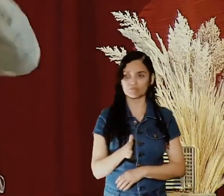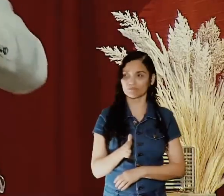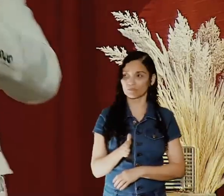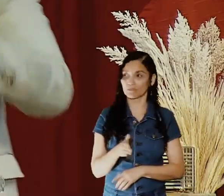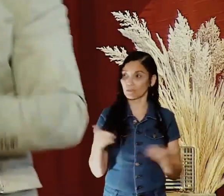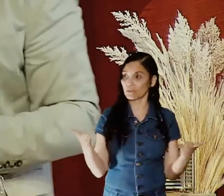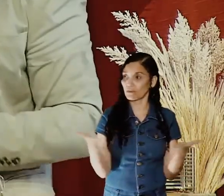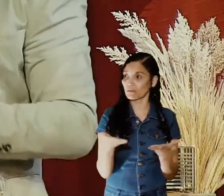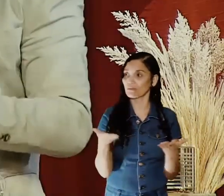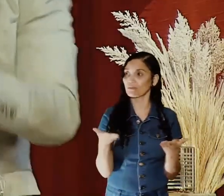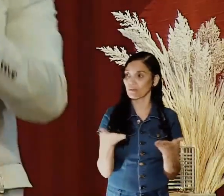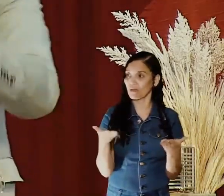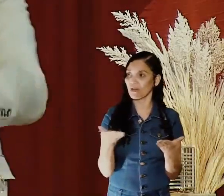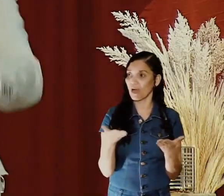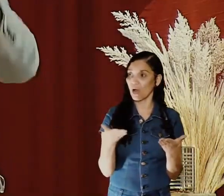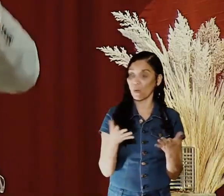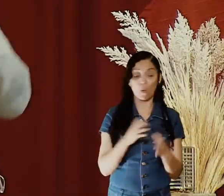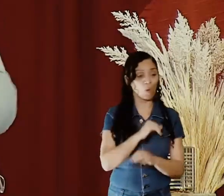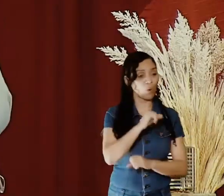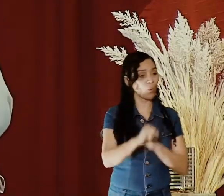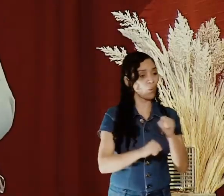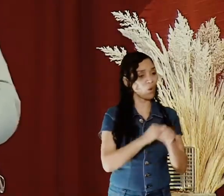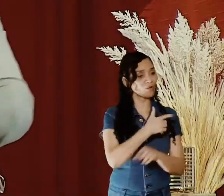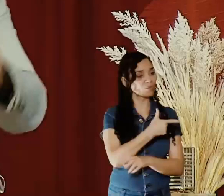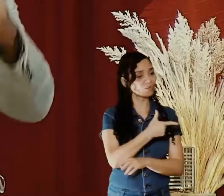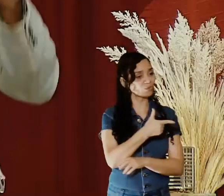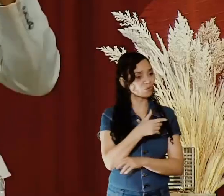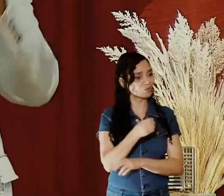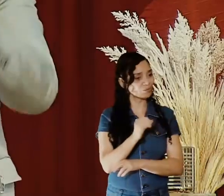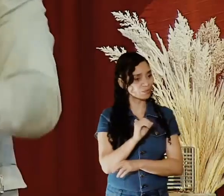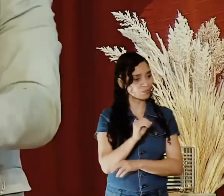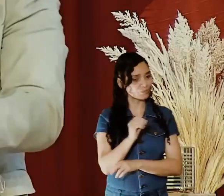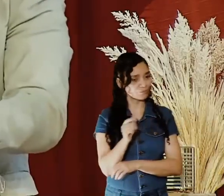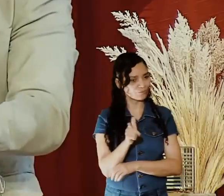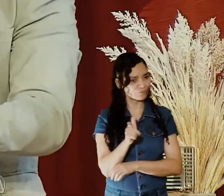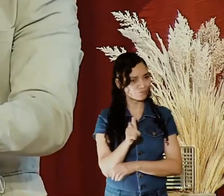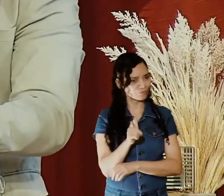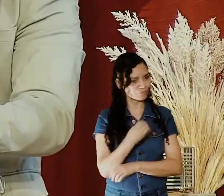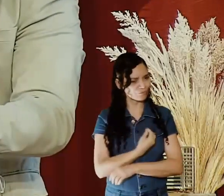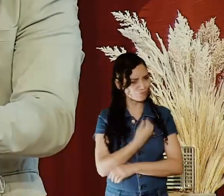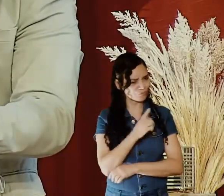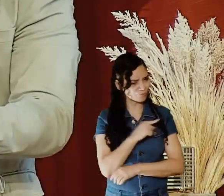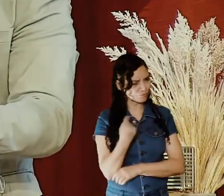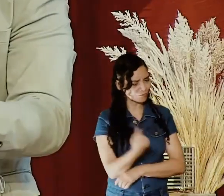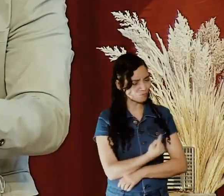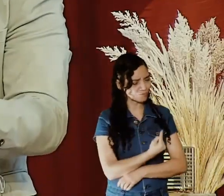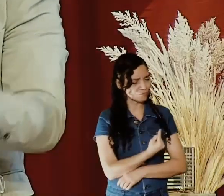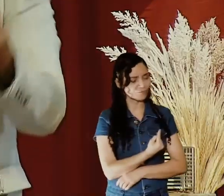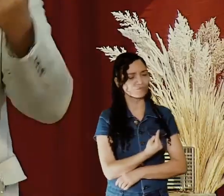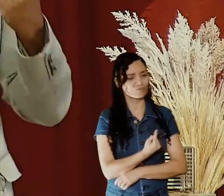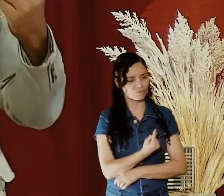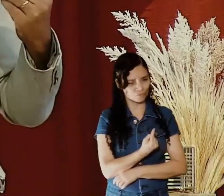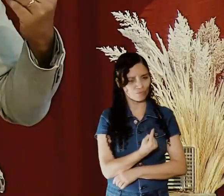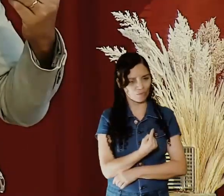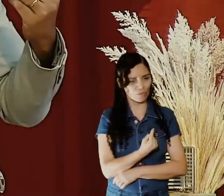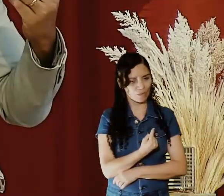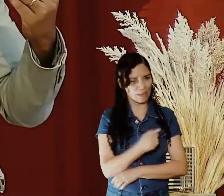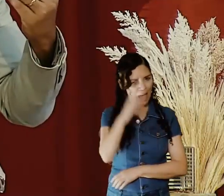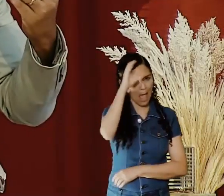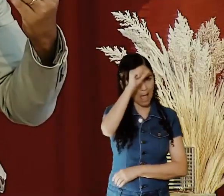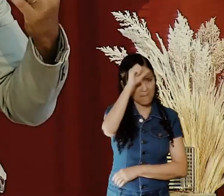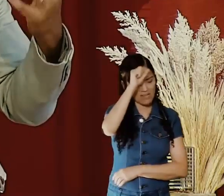E agora, no ano de 2022, sobre nossas vidas, o que